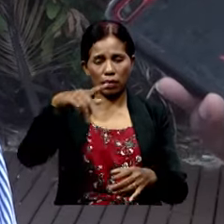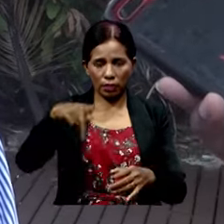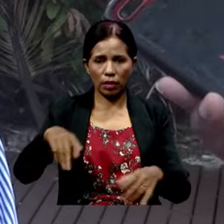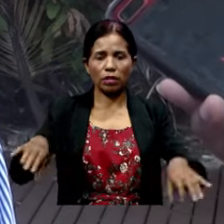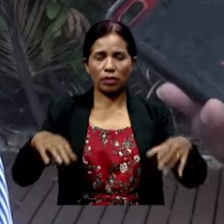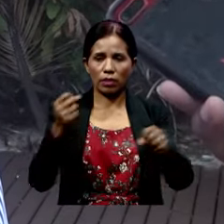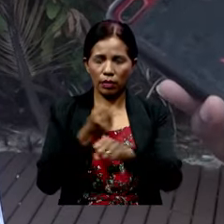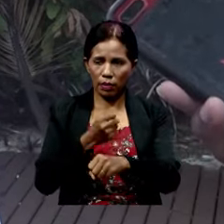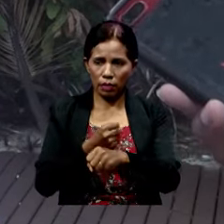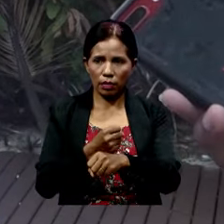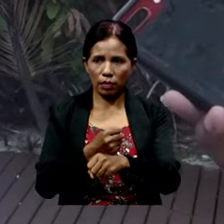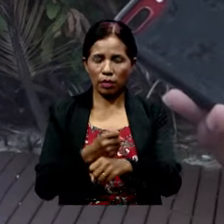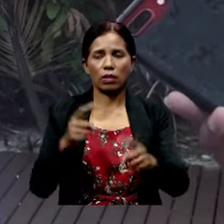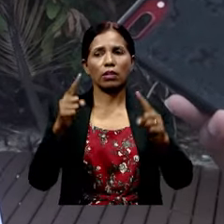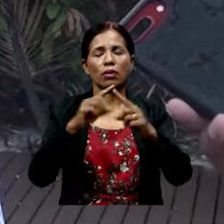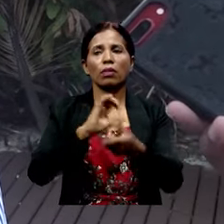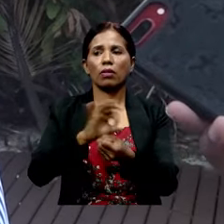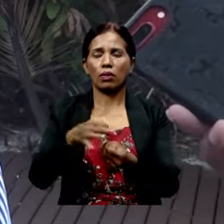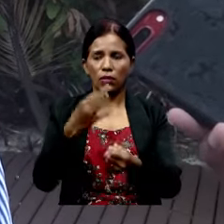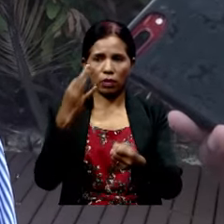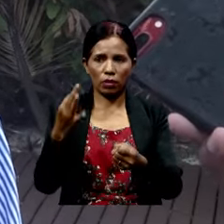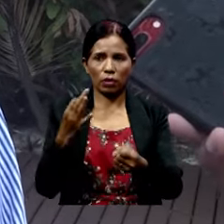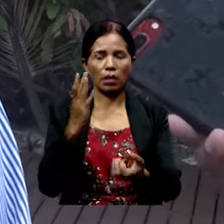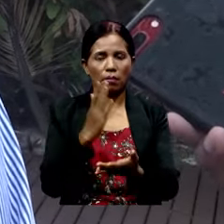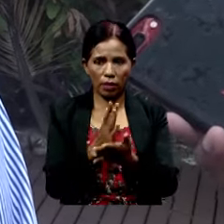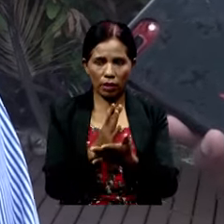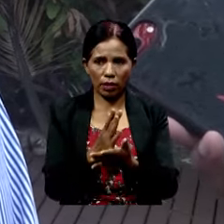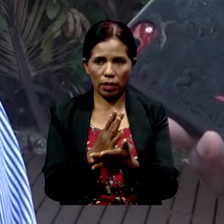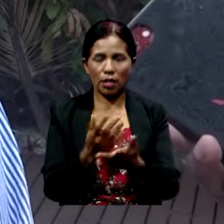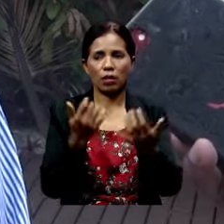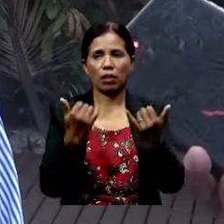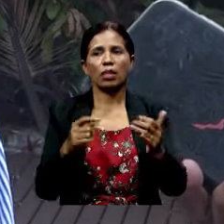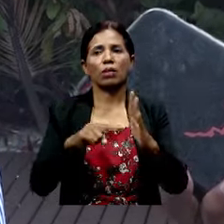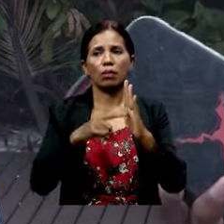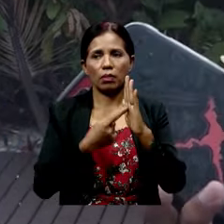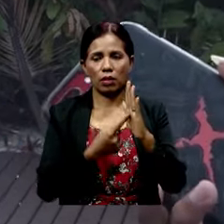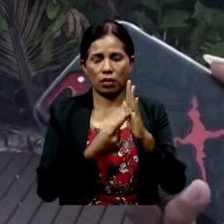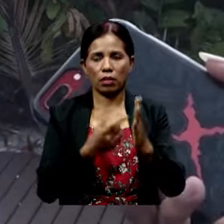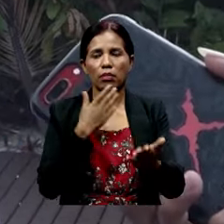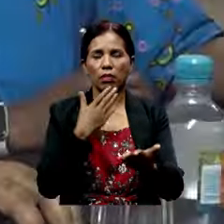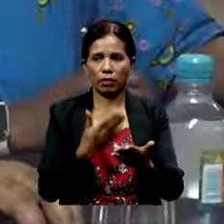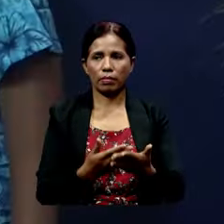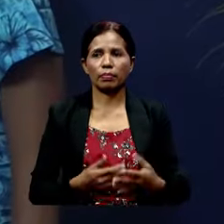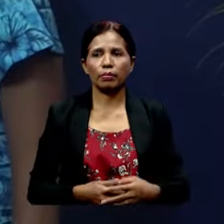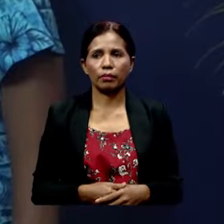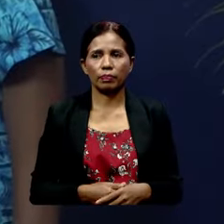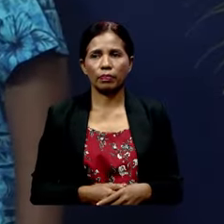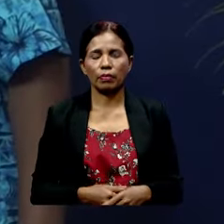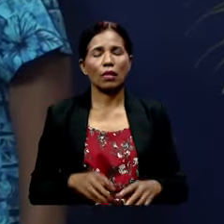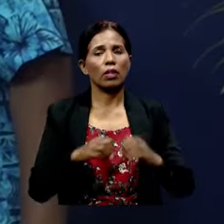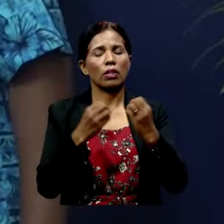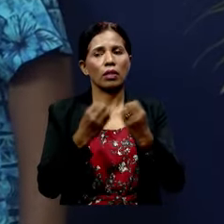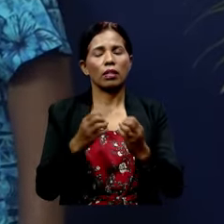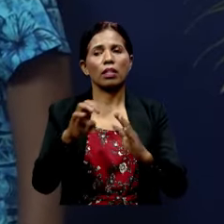serviço Macas, do Covid, mas para ti, agora há uma normalidade. Né? Organização